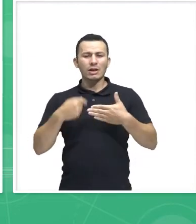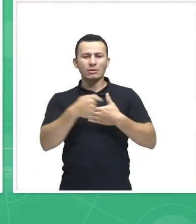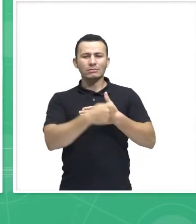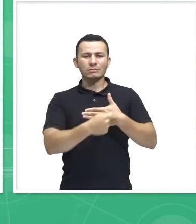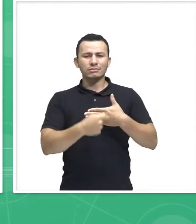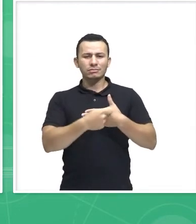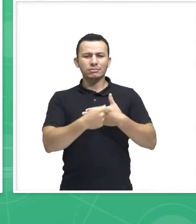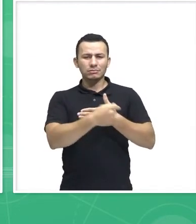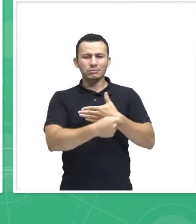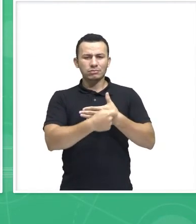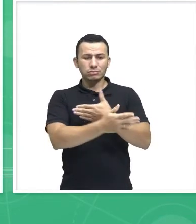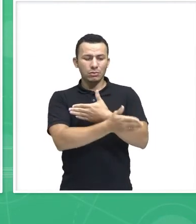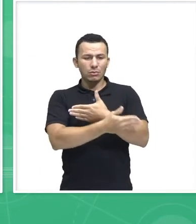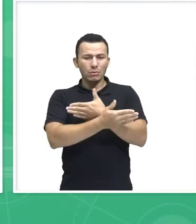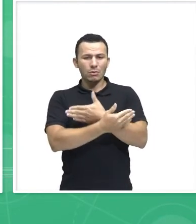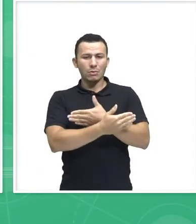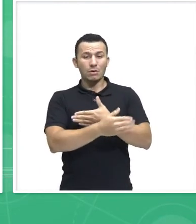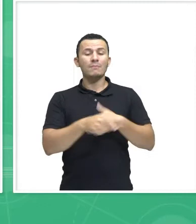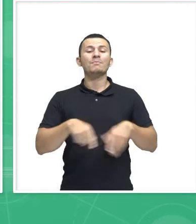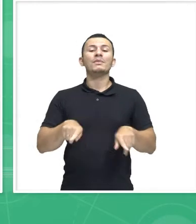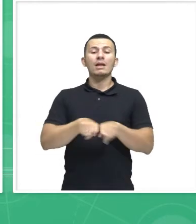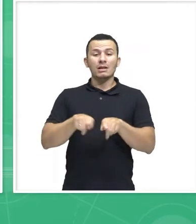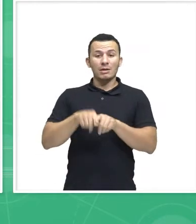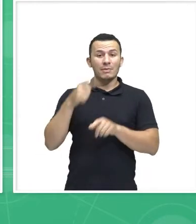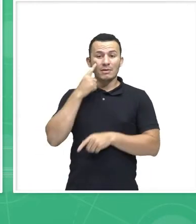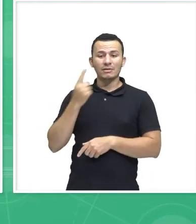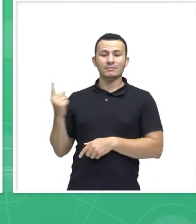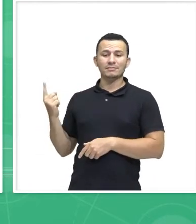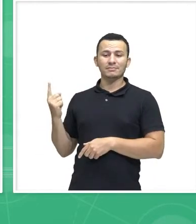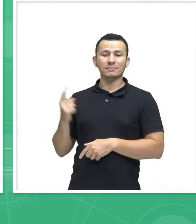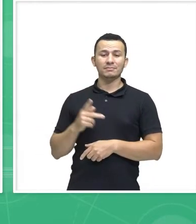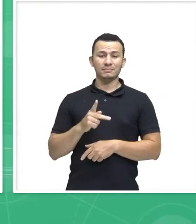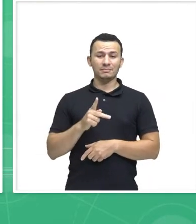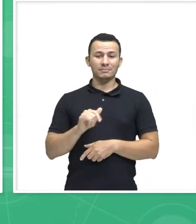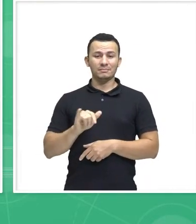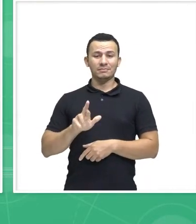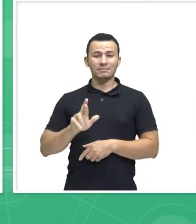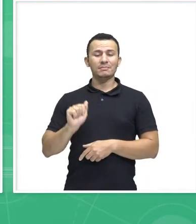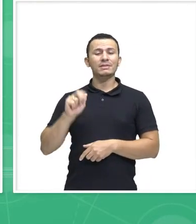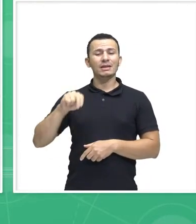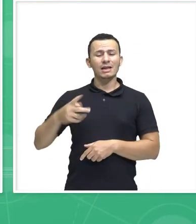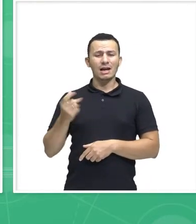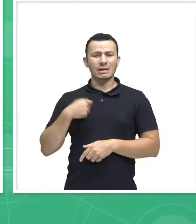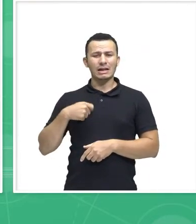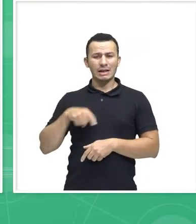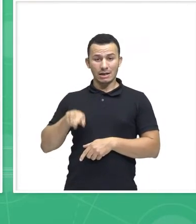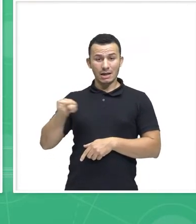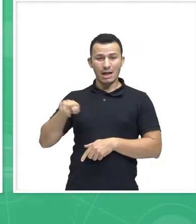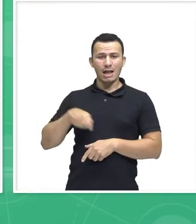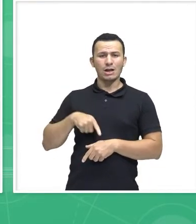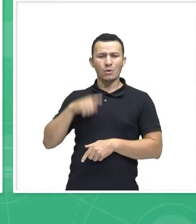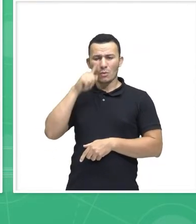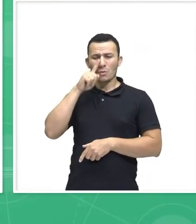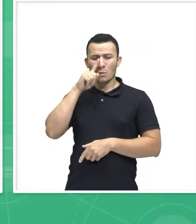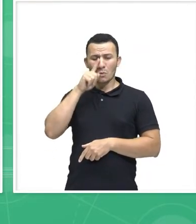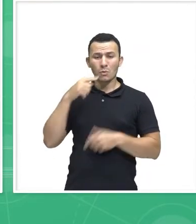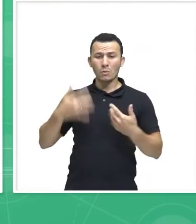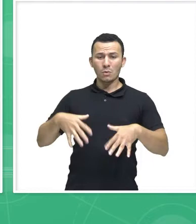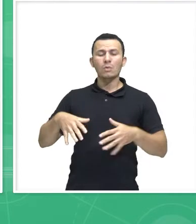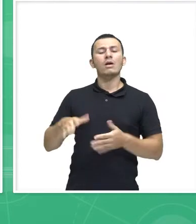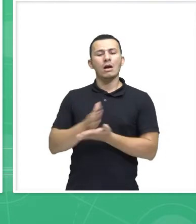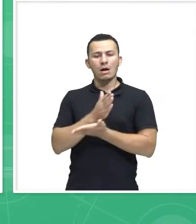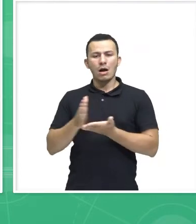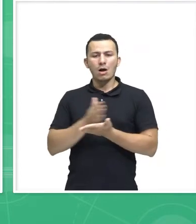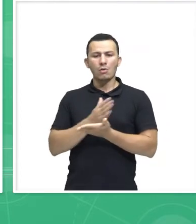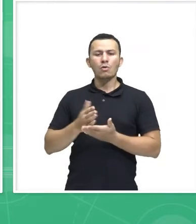colorida na sua causa né e a piranha que a temida aí por muita gente por ser carnívora né mas não todas né algumas espécies